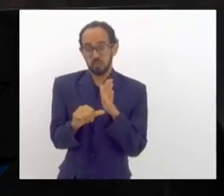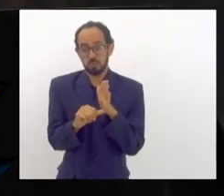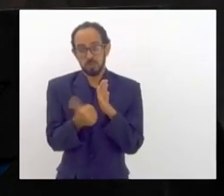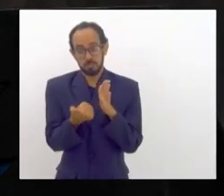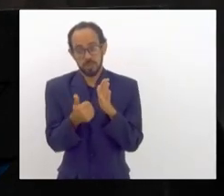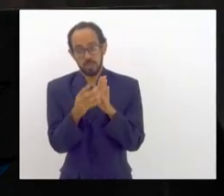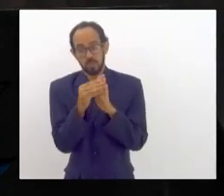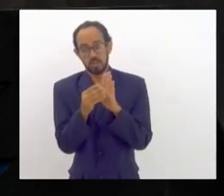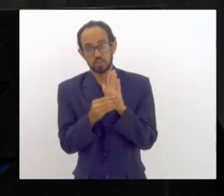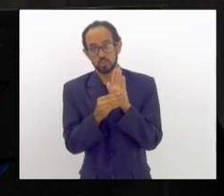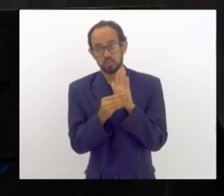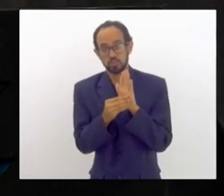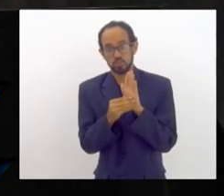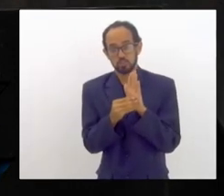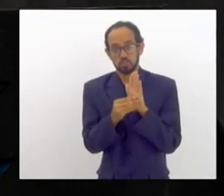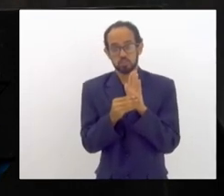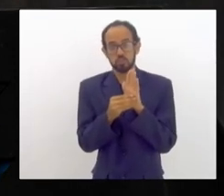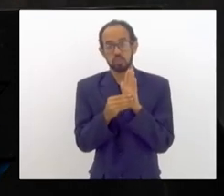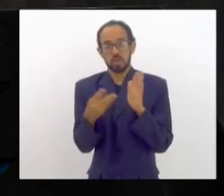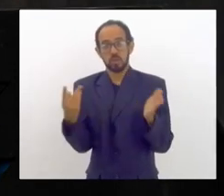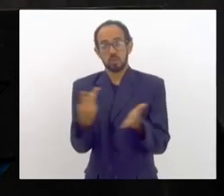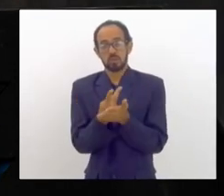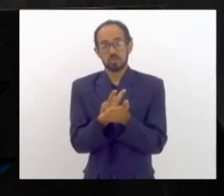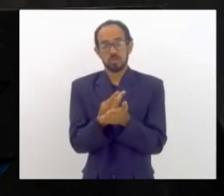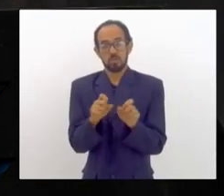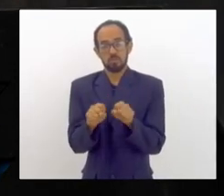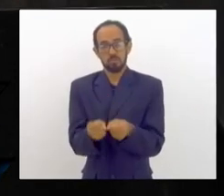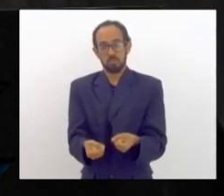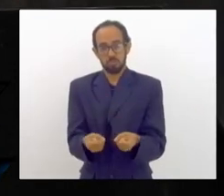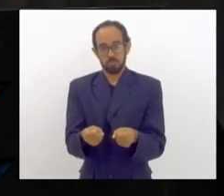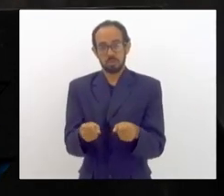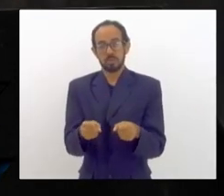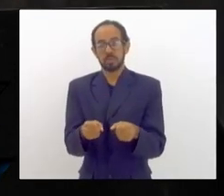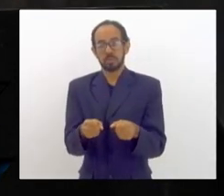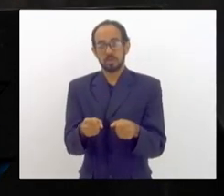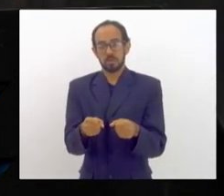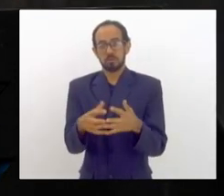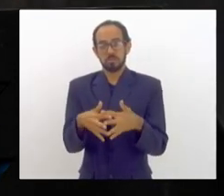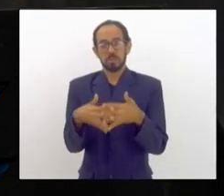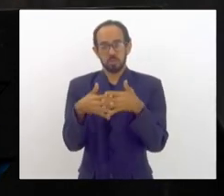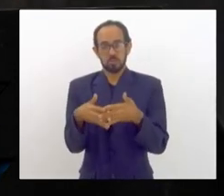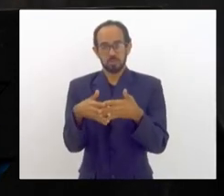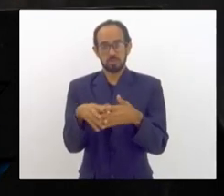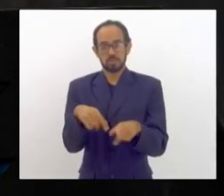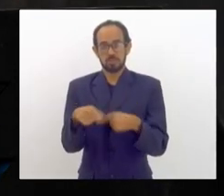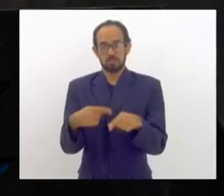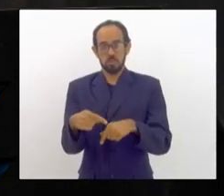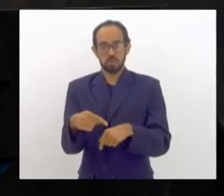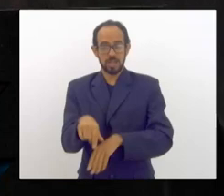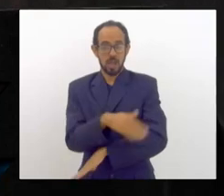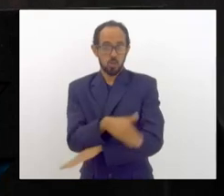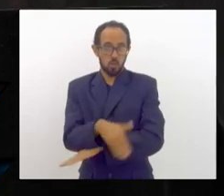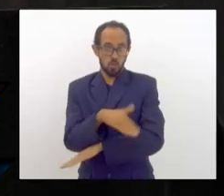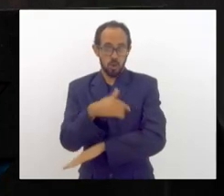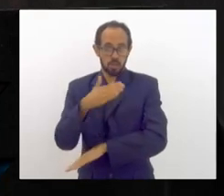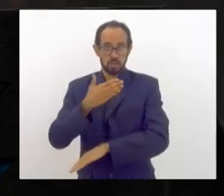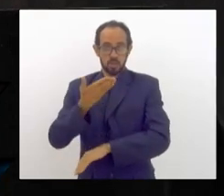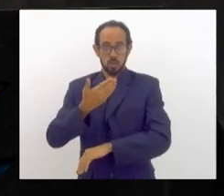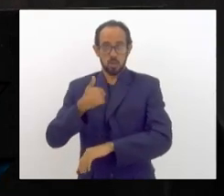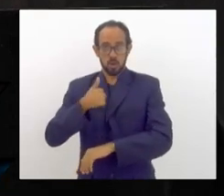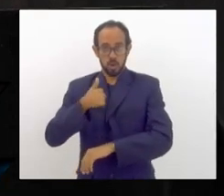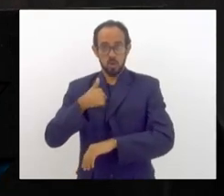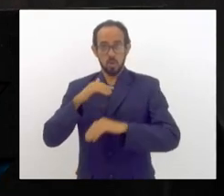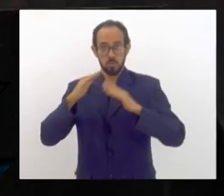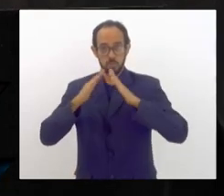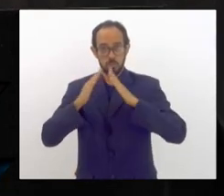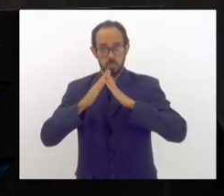tragédia em Petrópolis. De lá para cá a gente teve 88, inclusive a rua onde eu moro até hoje caiu